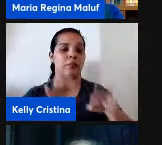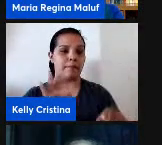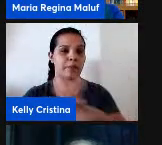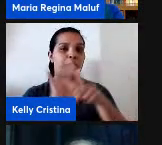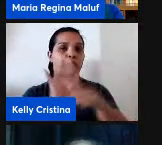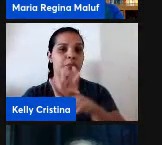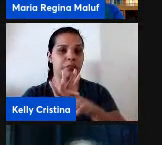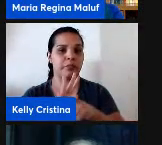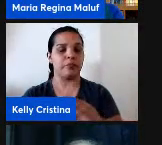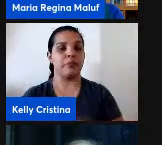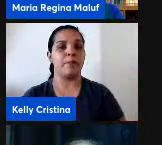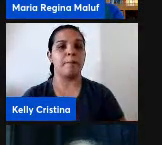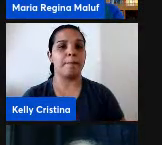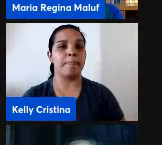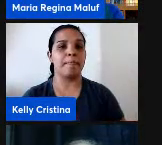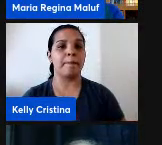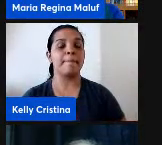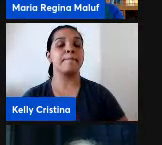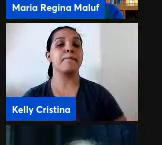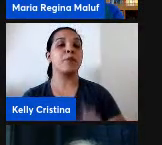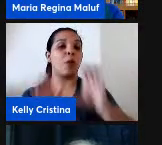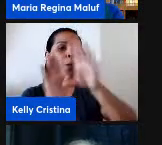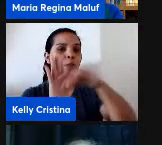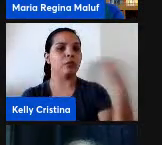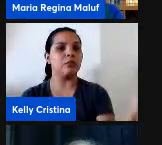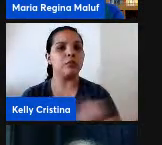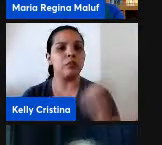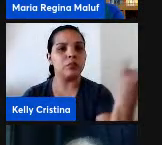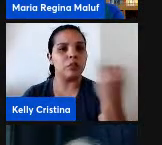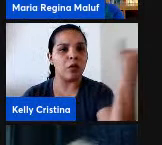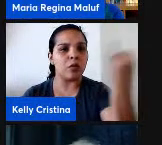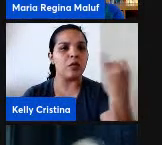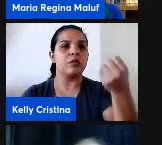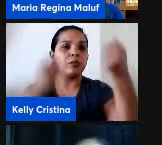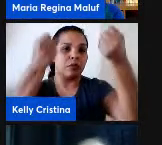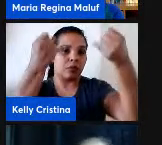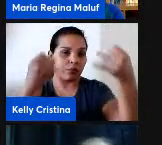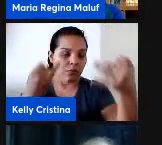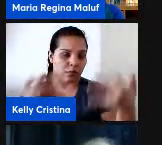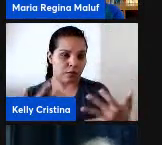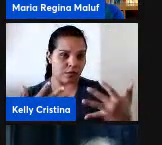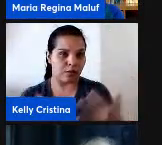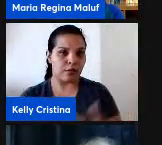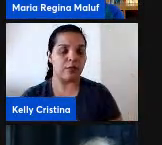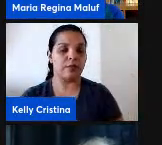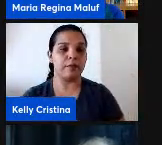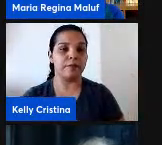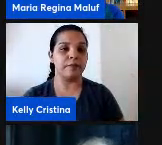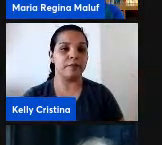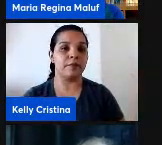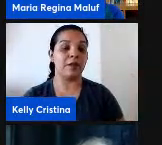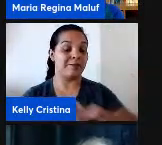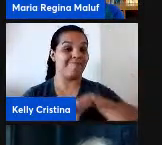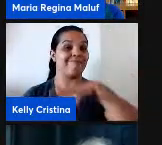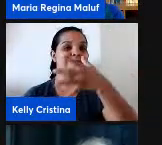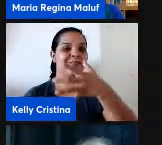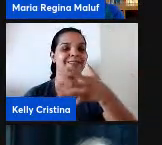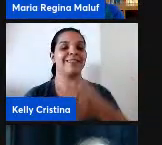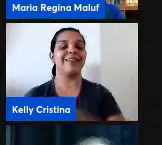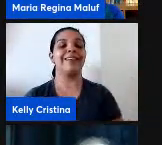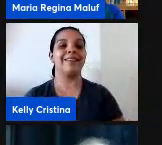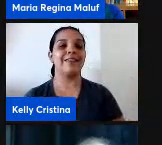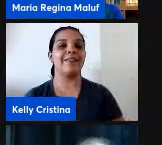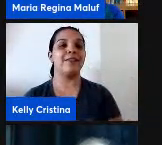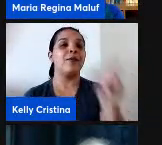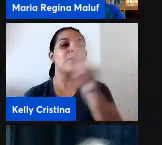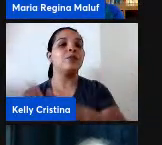Um conceito importante aqui já eu vou entrar também, quando eu falei que iria ser usado, né, eu vou usar alguns